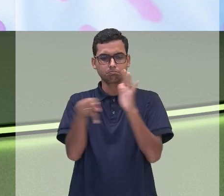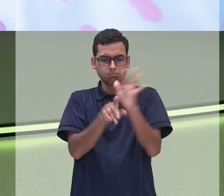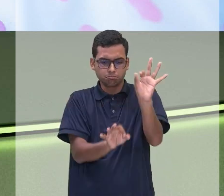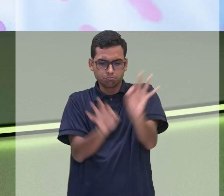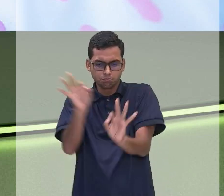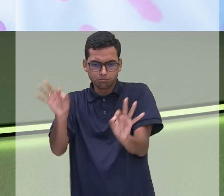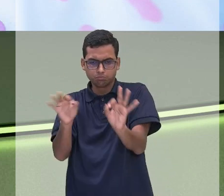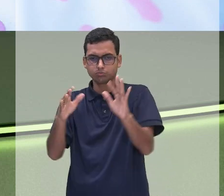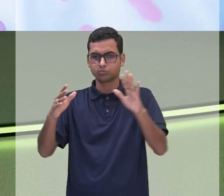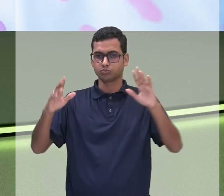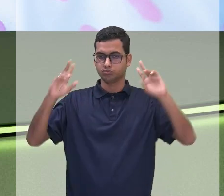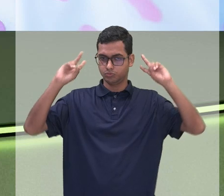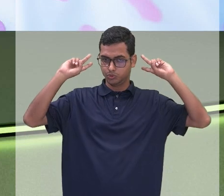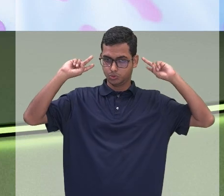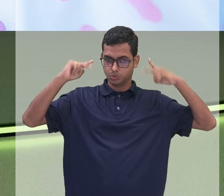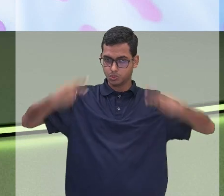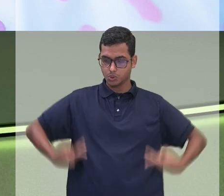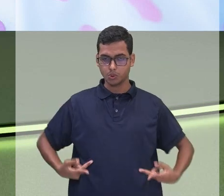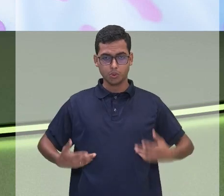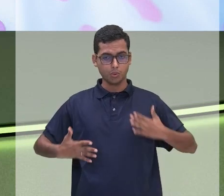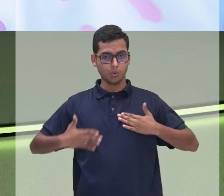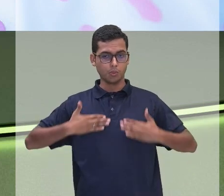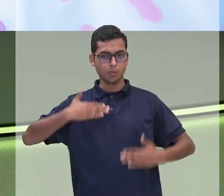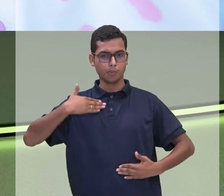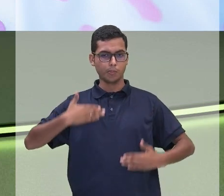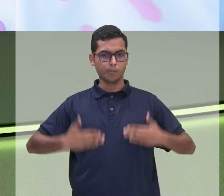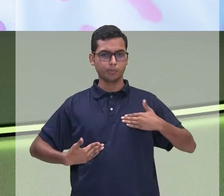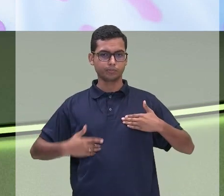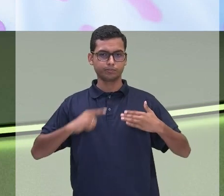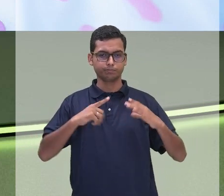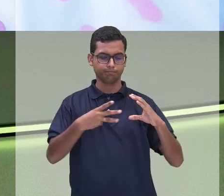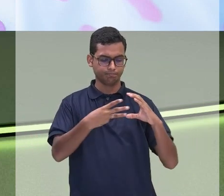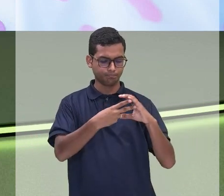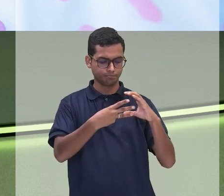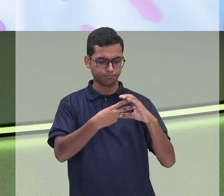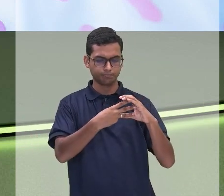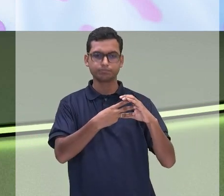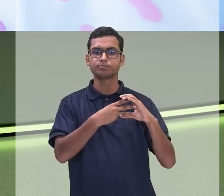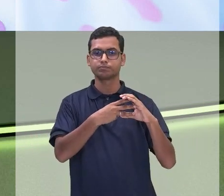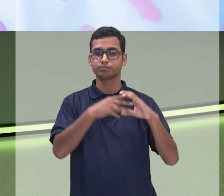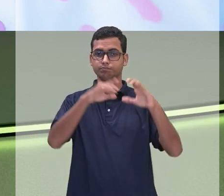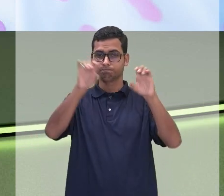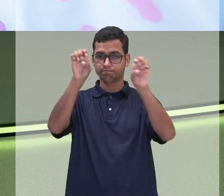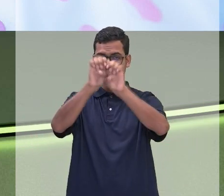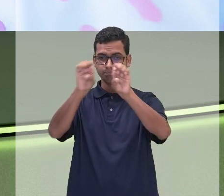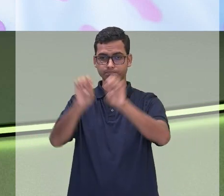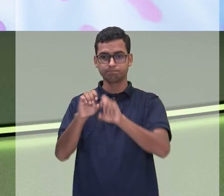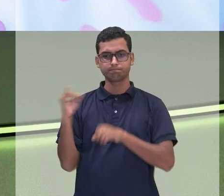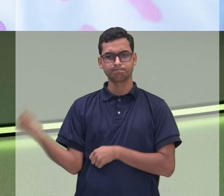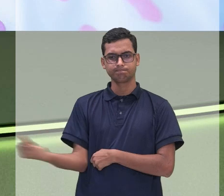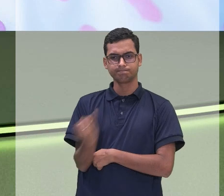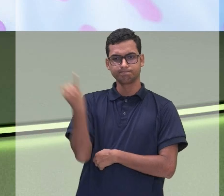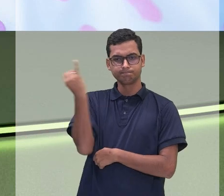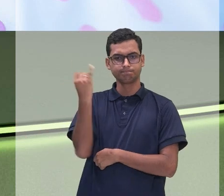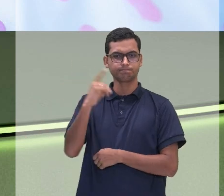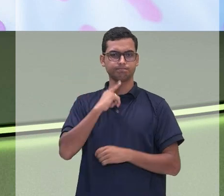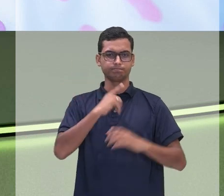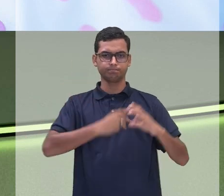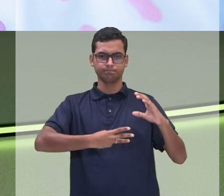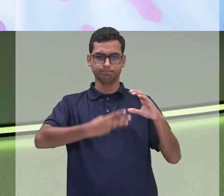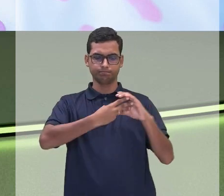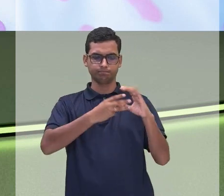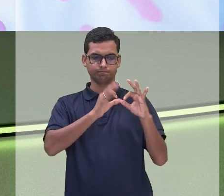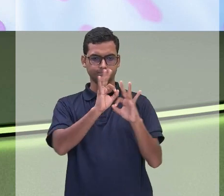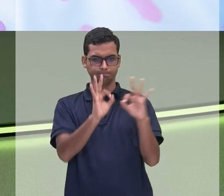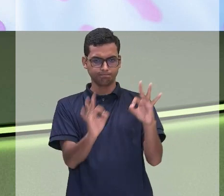já sabe que a gente tem uma célula ali que é a estrutura fundamental. Tem a célula, as células que têm